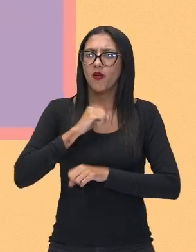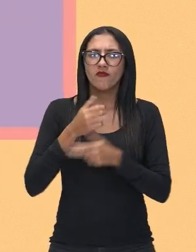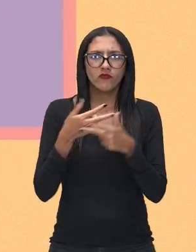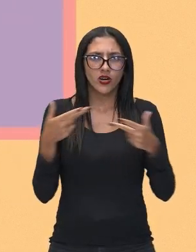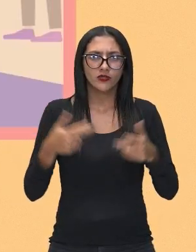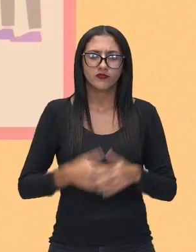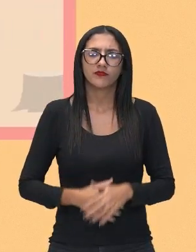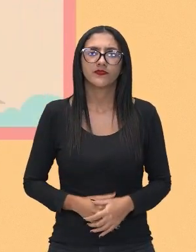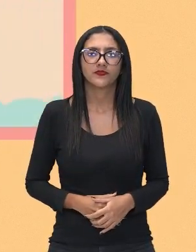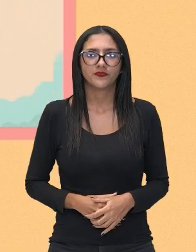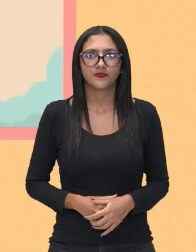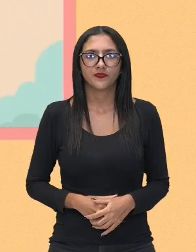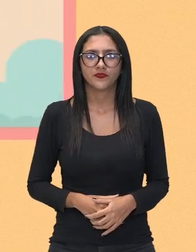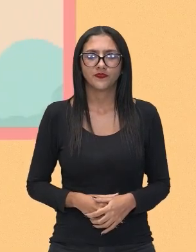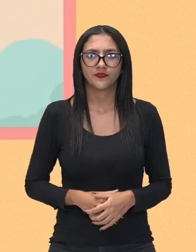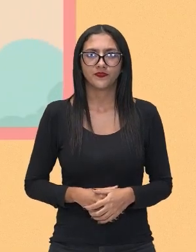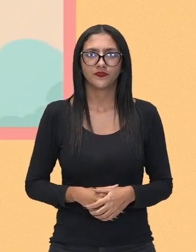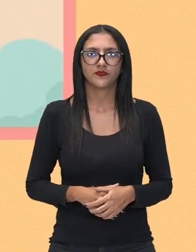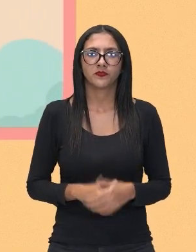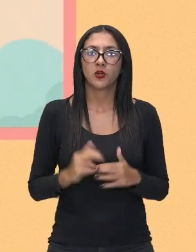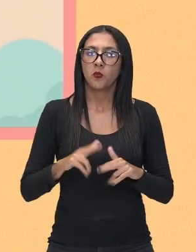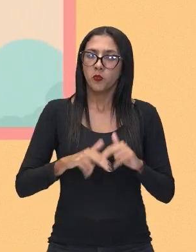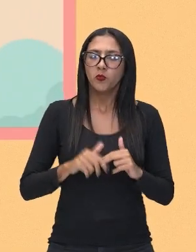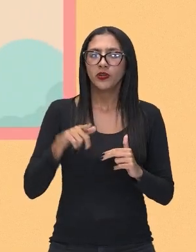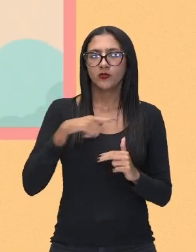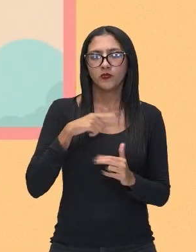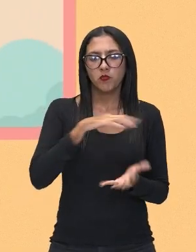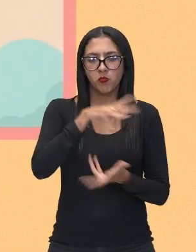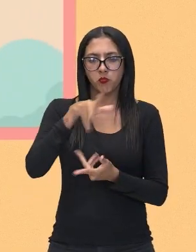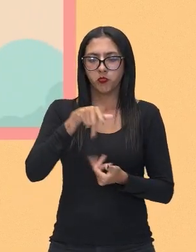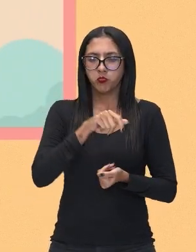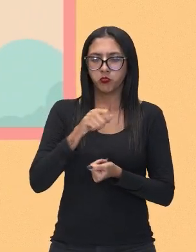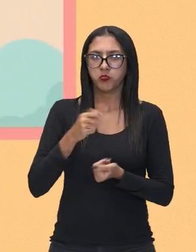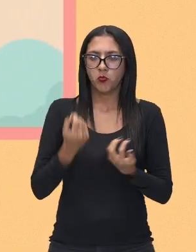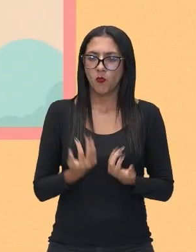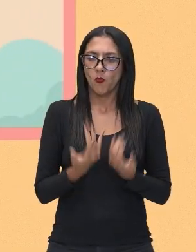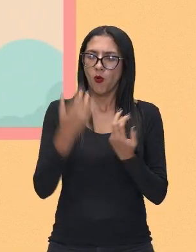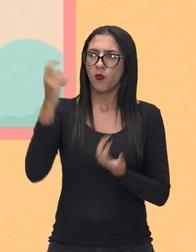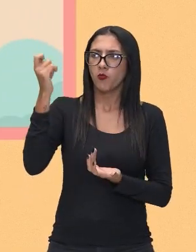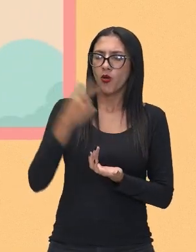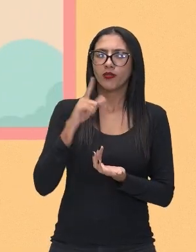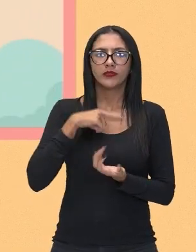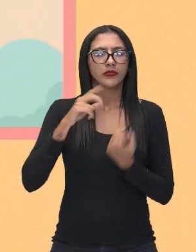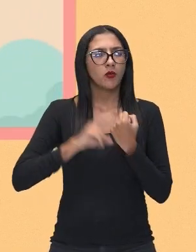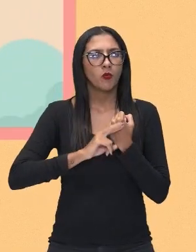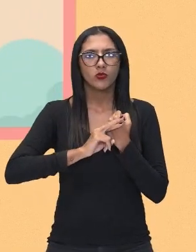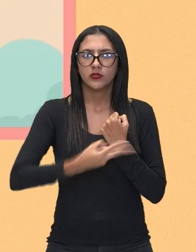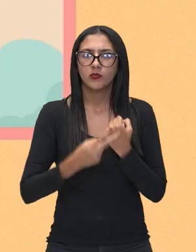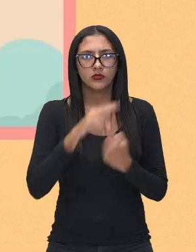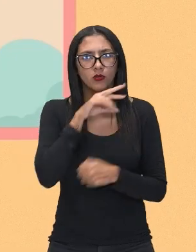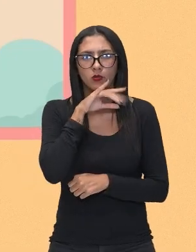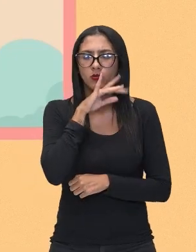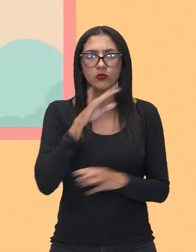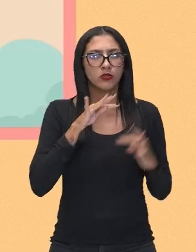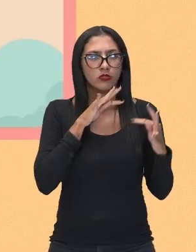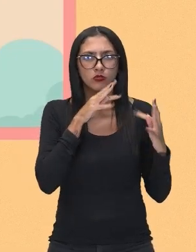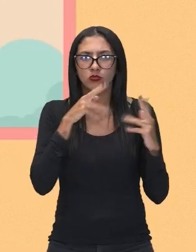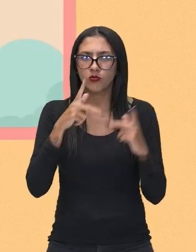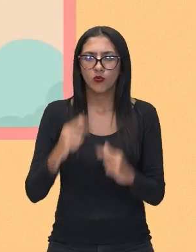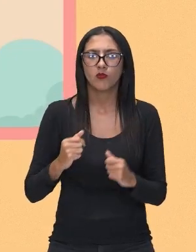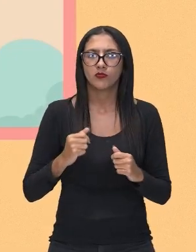amarela. Portanto, o aquecimento global tem consequências extremamente negativas para a vida de todas as espécies do